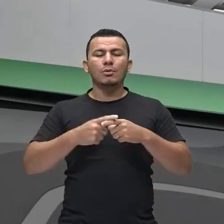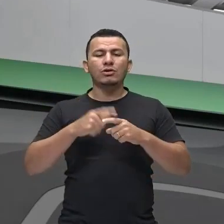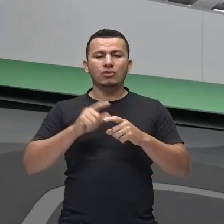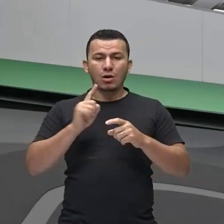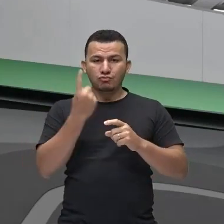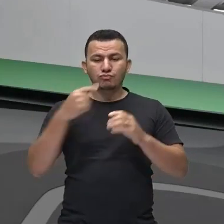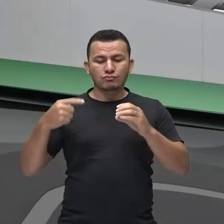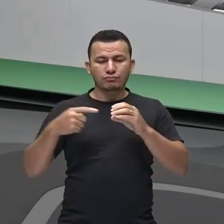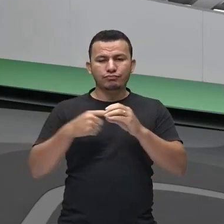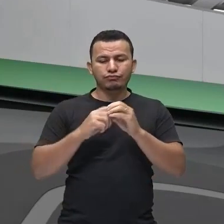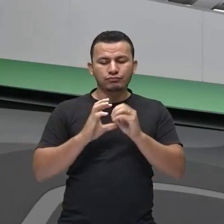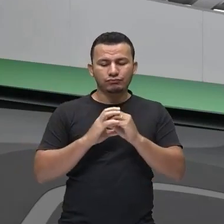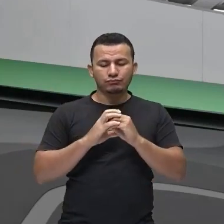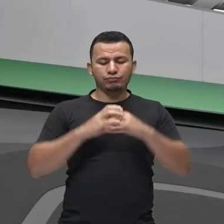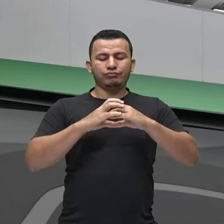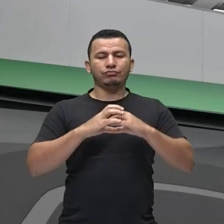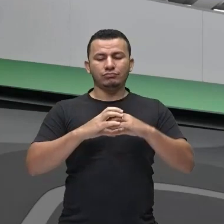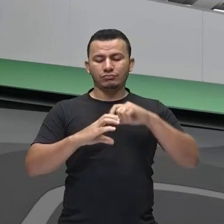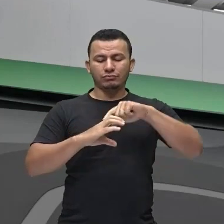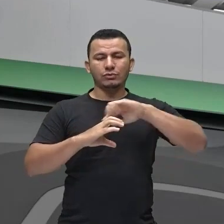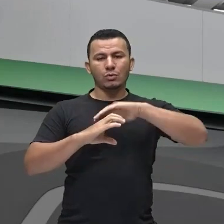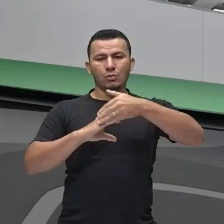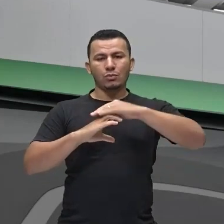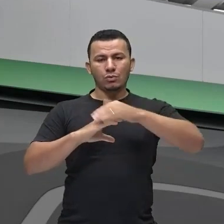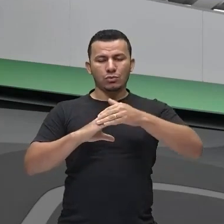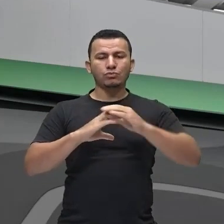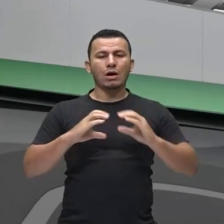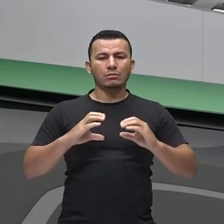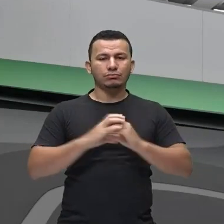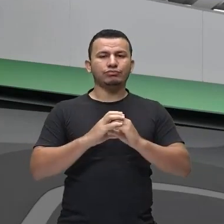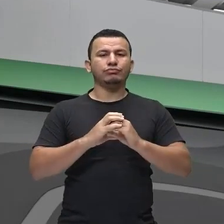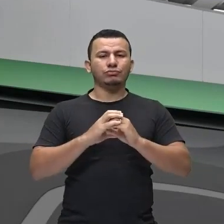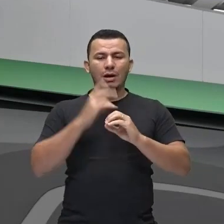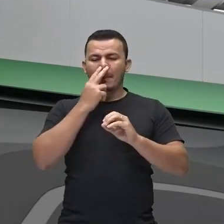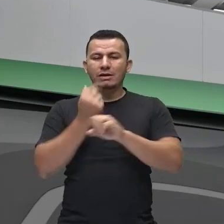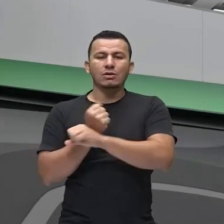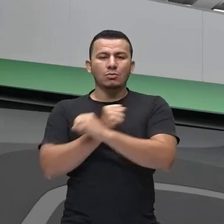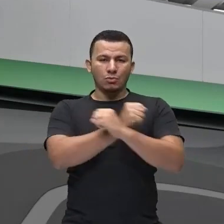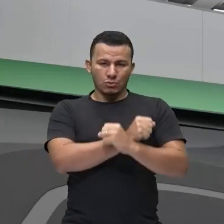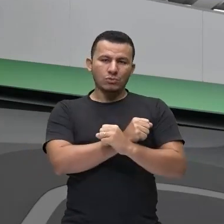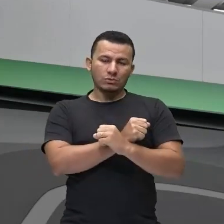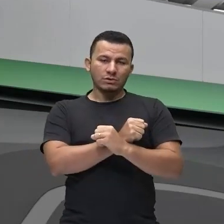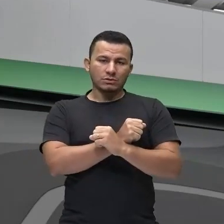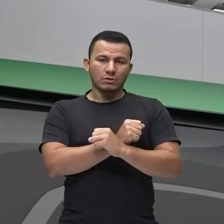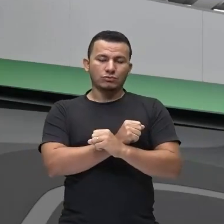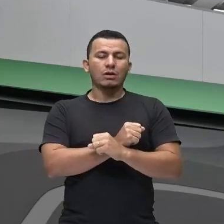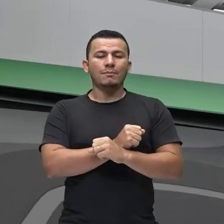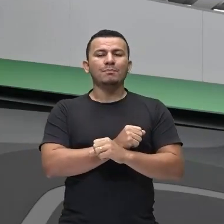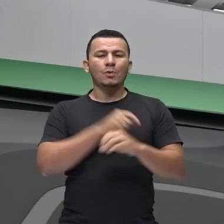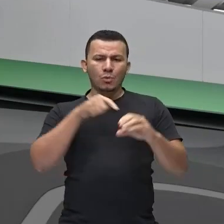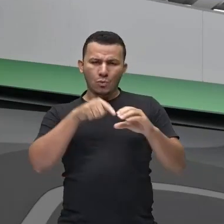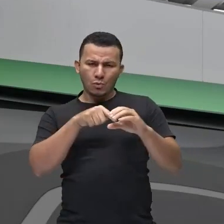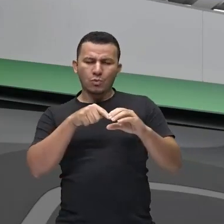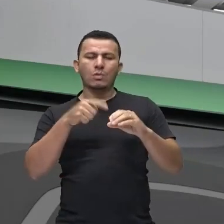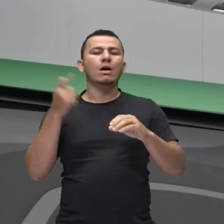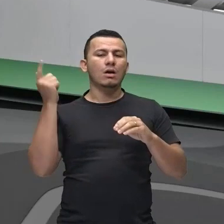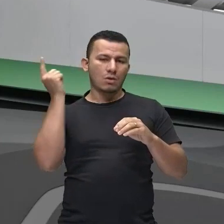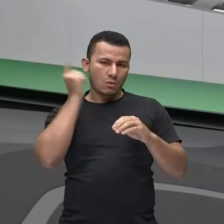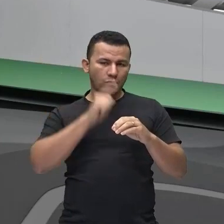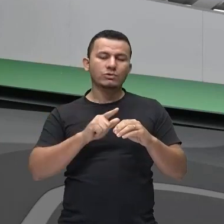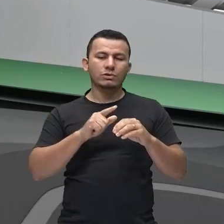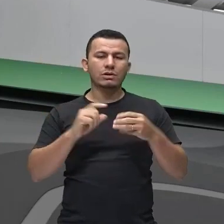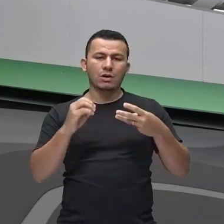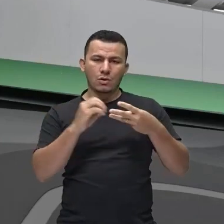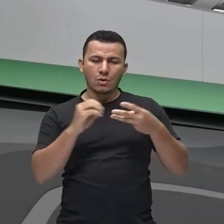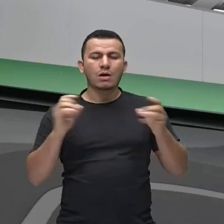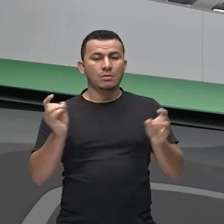o núcleo, a finalidade desse processo já foi concluída, né? O núcleo dessa célula